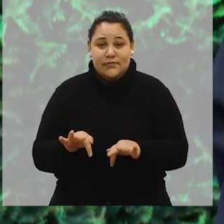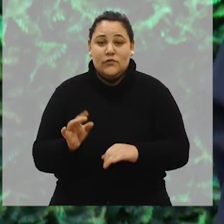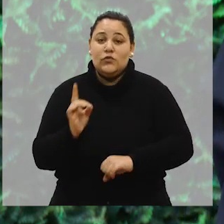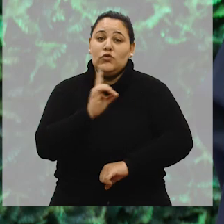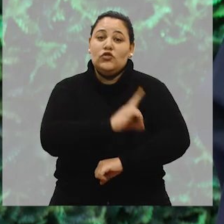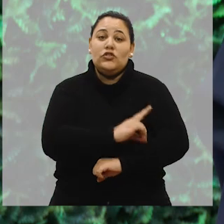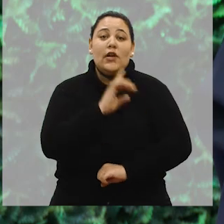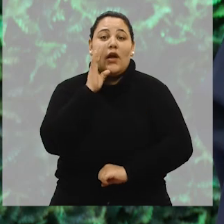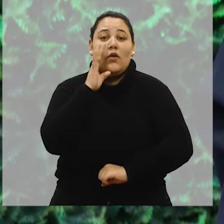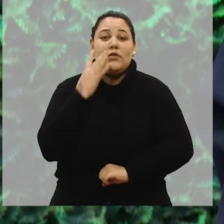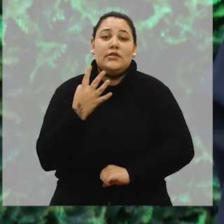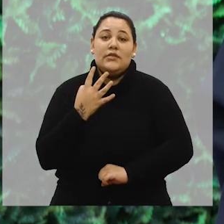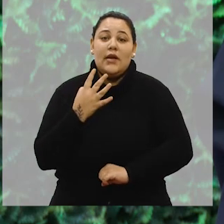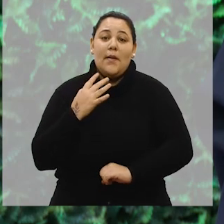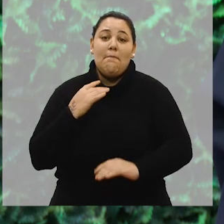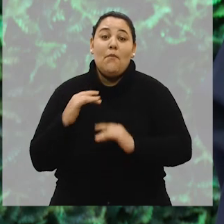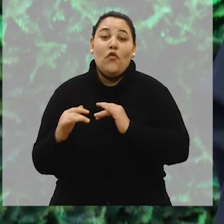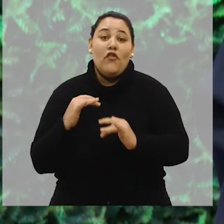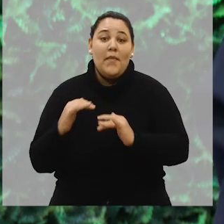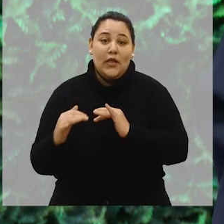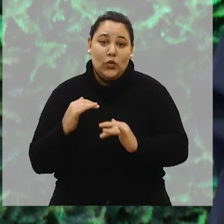algum movimento neste sentido.